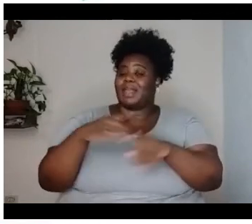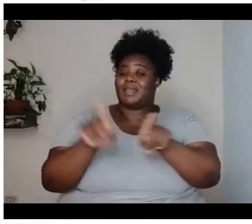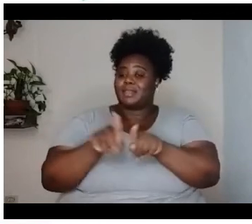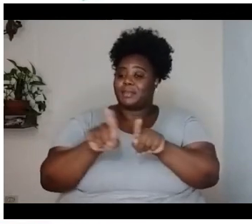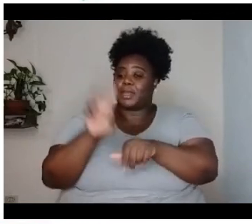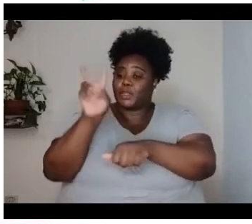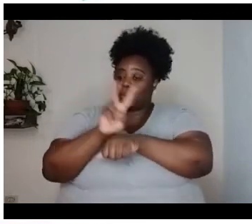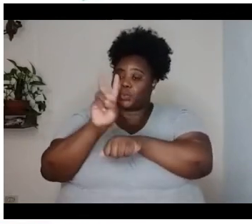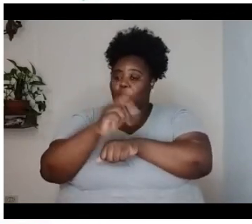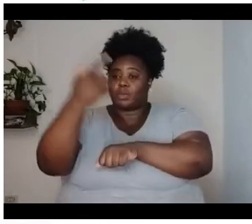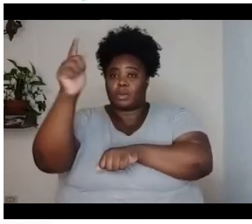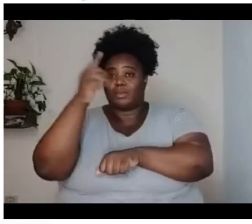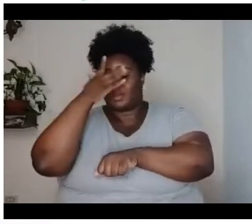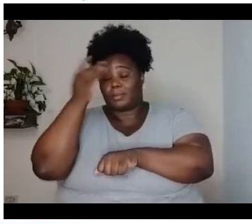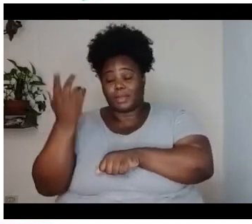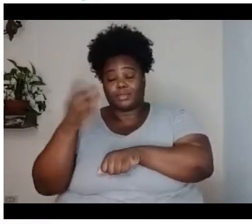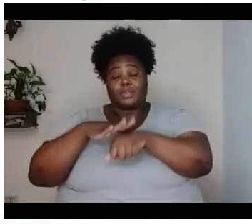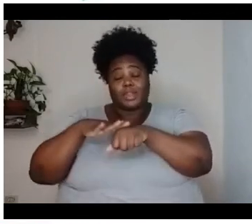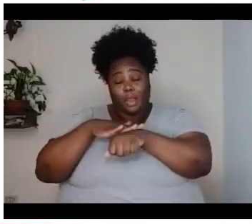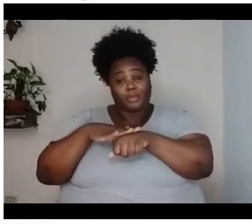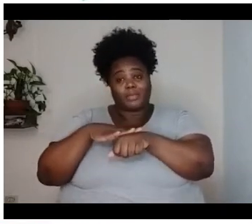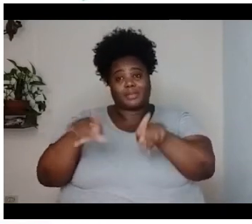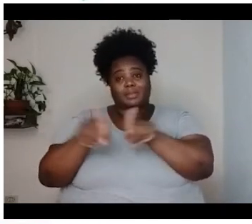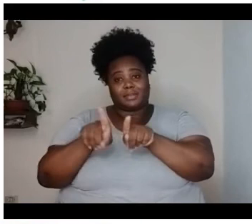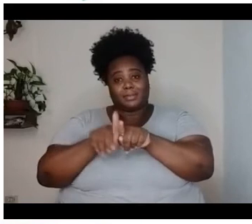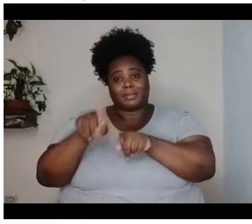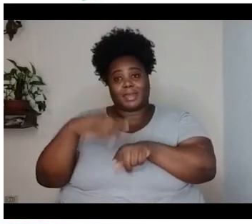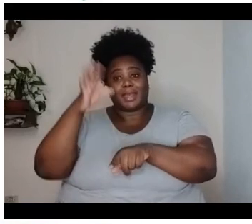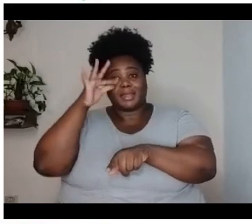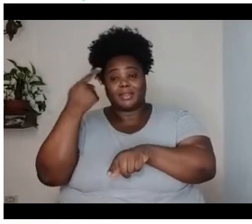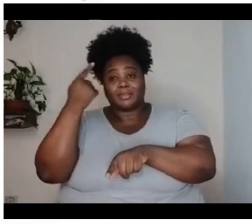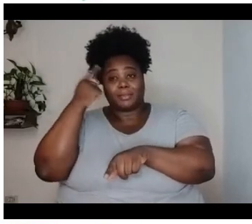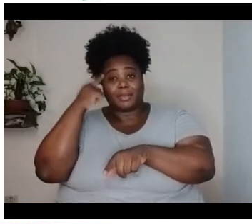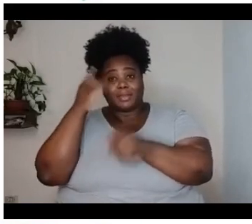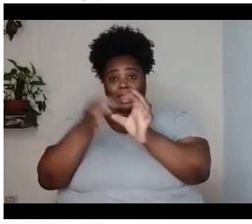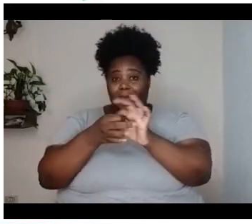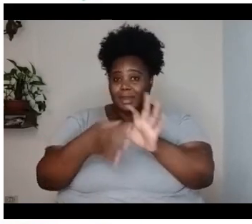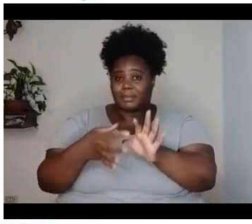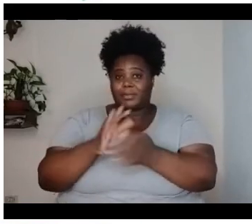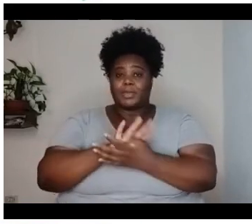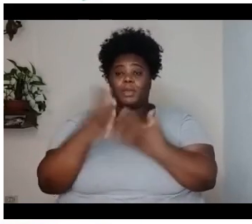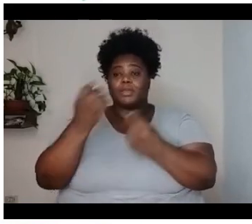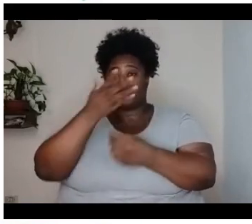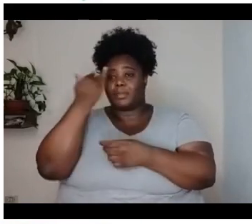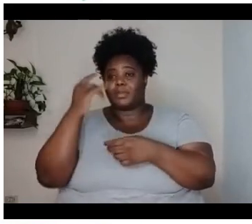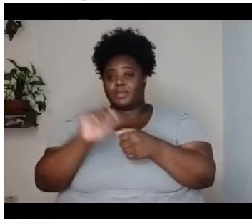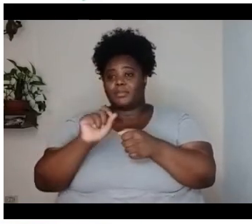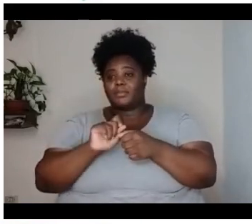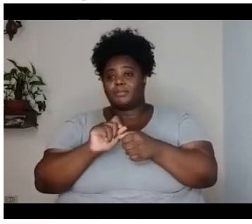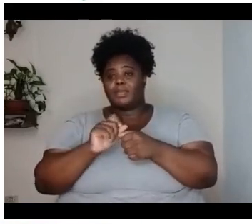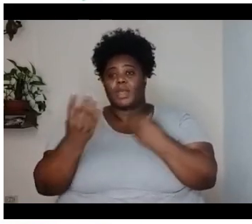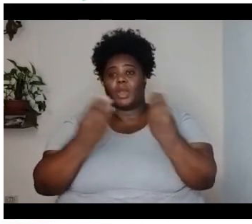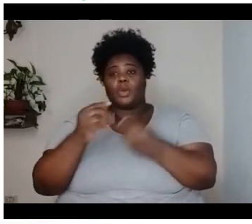do diálogo, né? Então, é muito interessante pensar a liberdade nesse sentido, né? Muita gente pergunta, como é que a Berna consegue